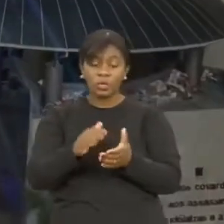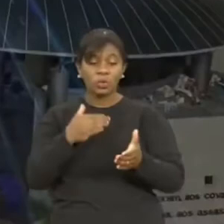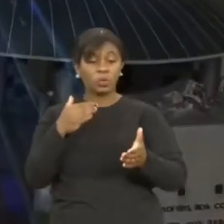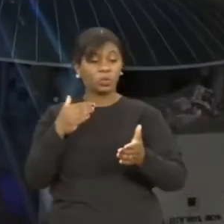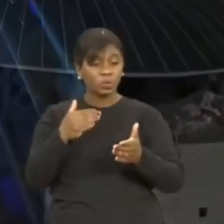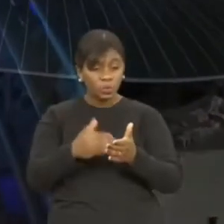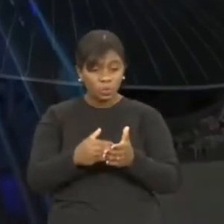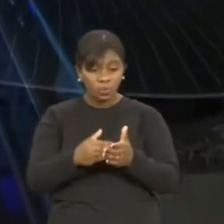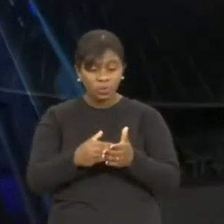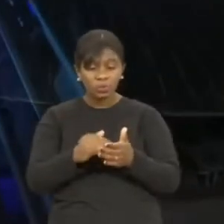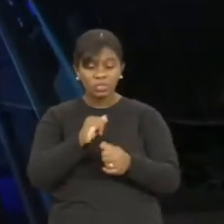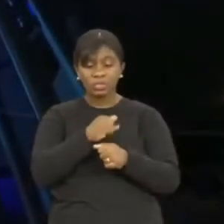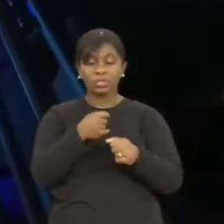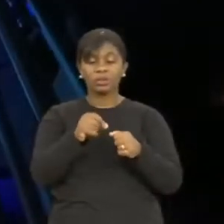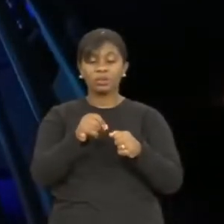atrás.